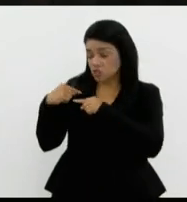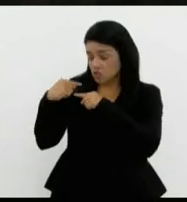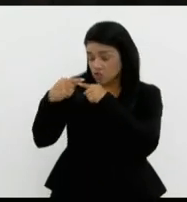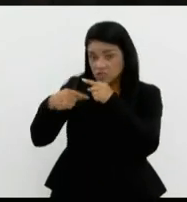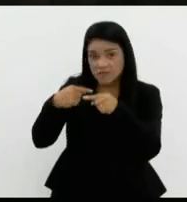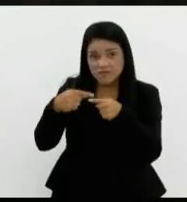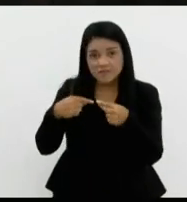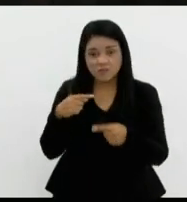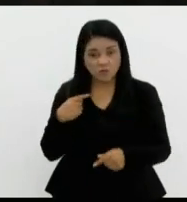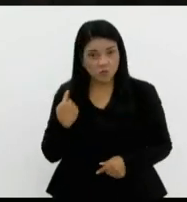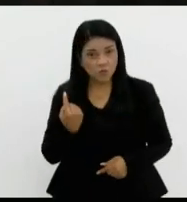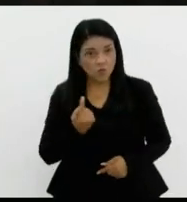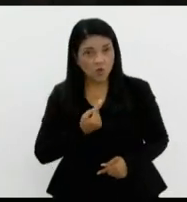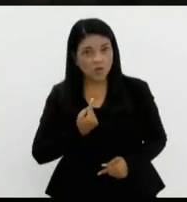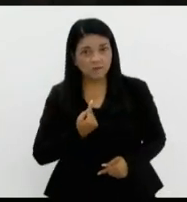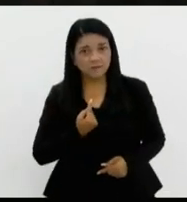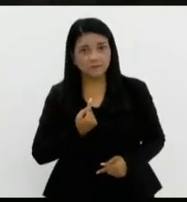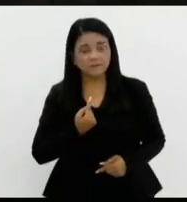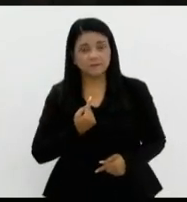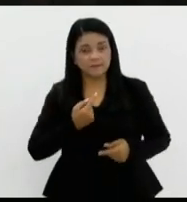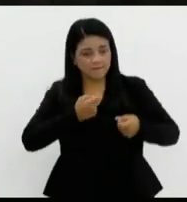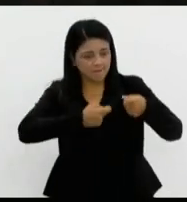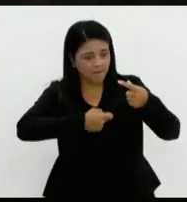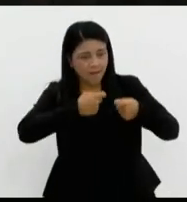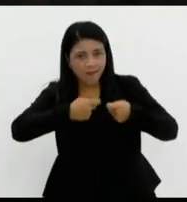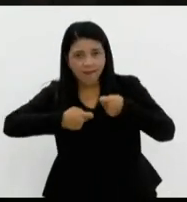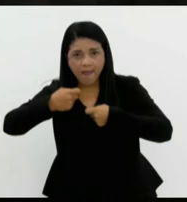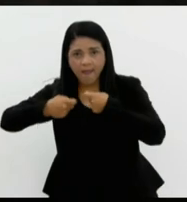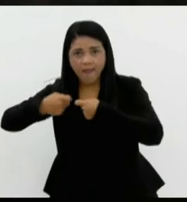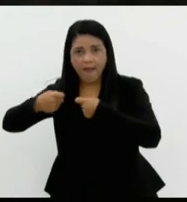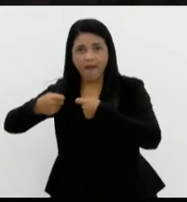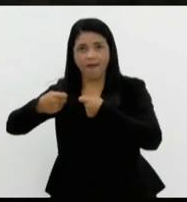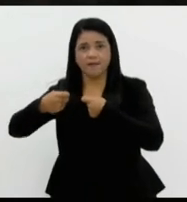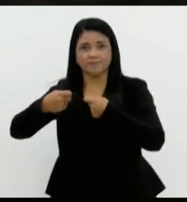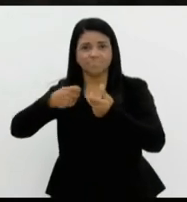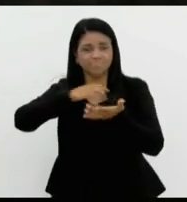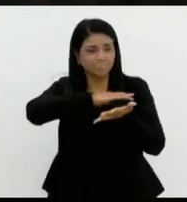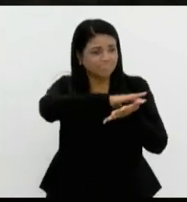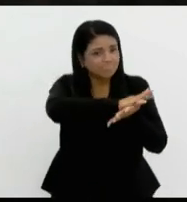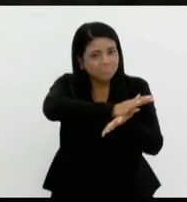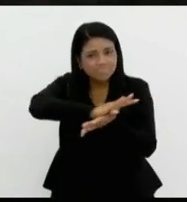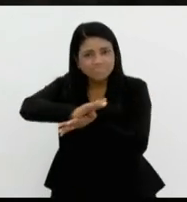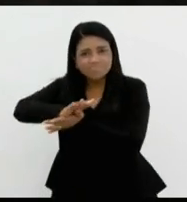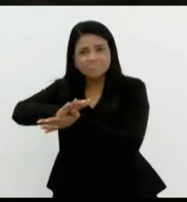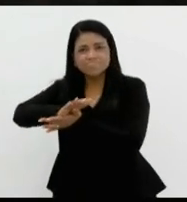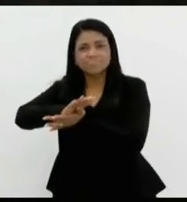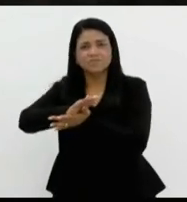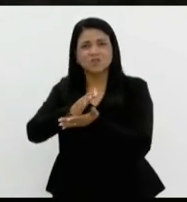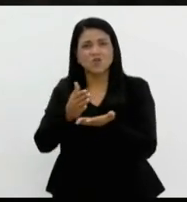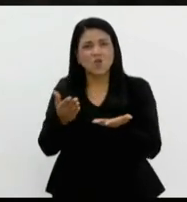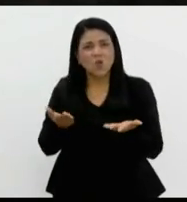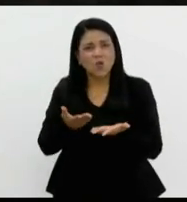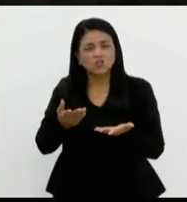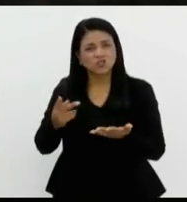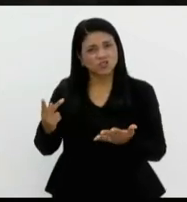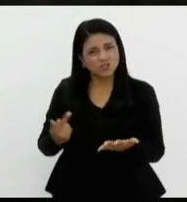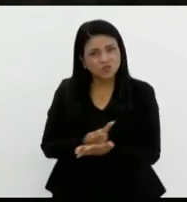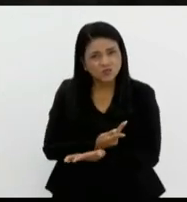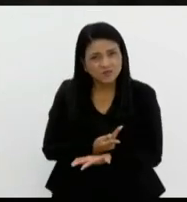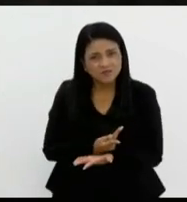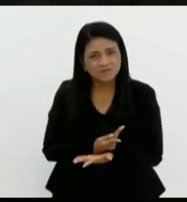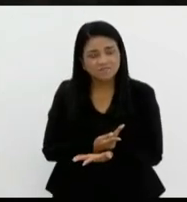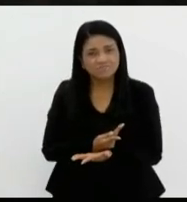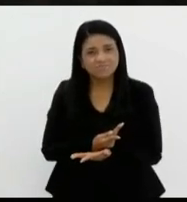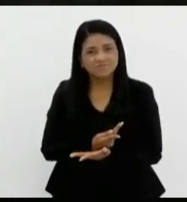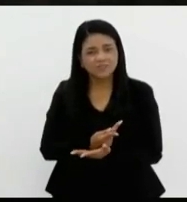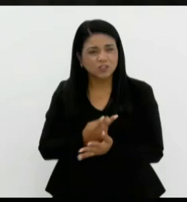que vê tantas guerras, tantas atrocidades acontecendo hoje e fica